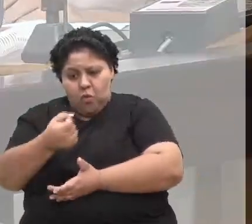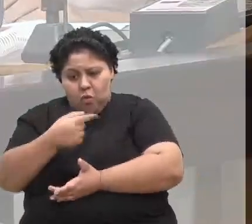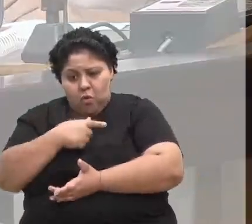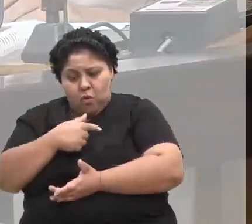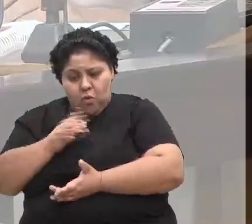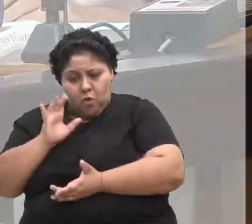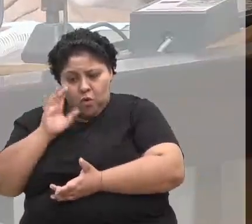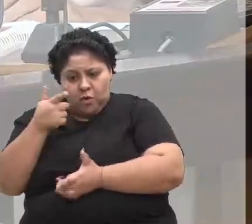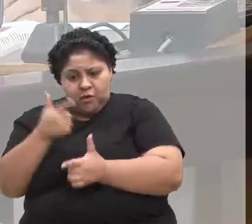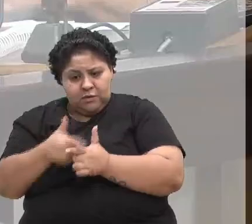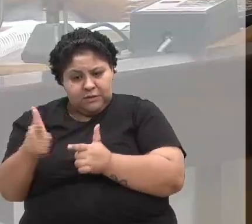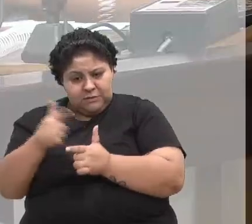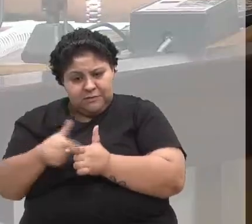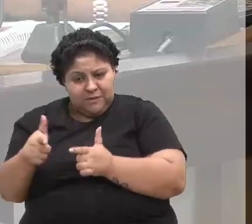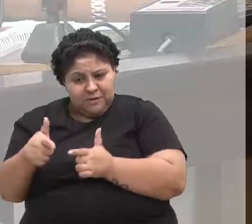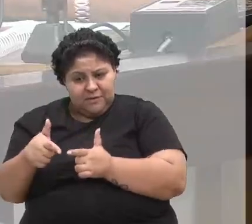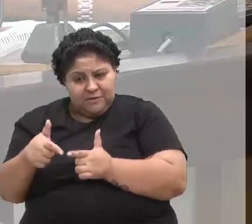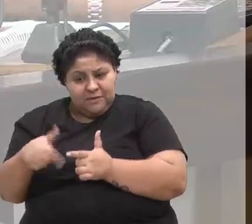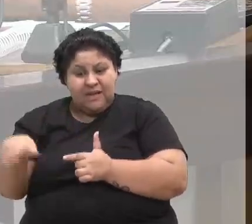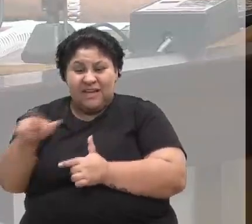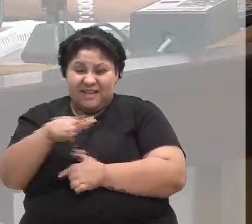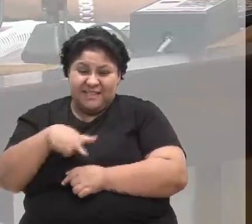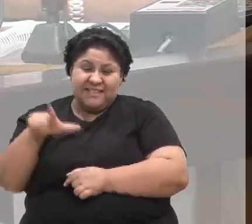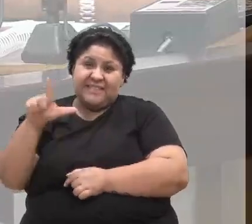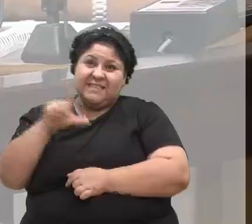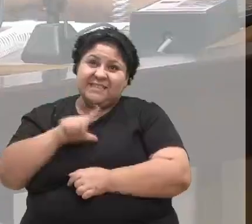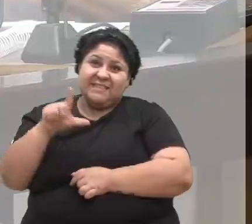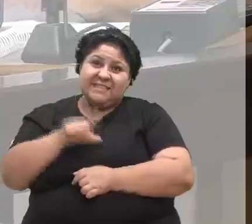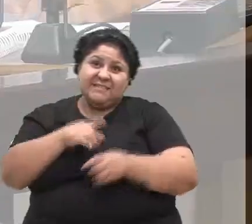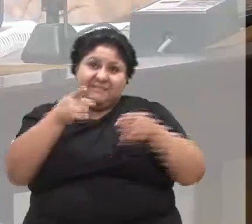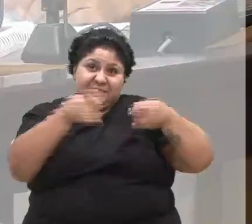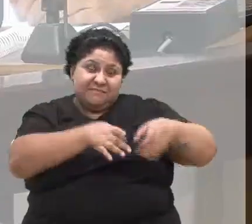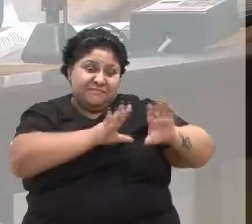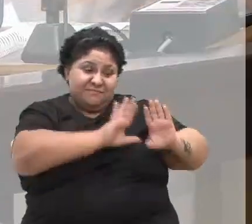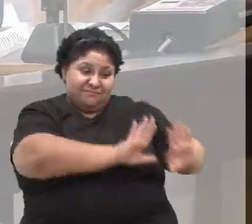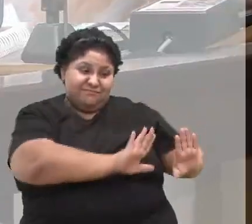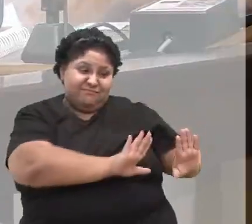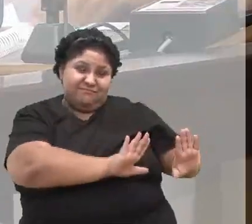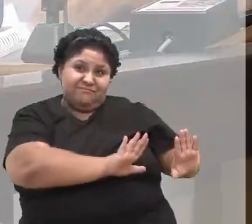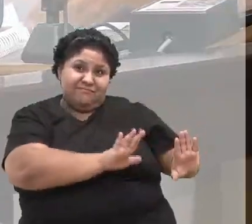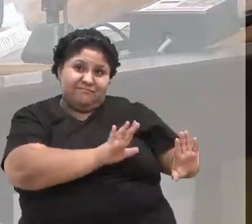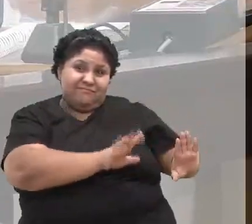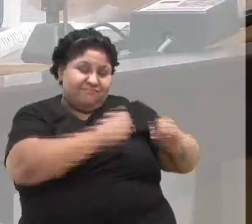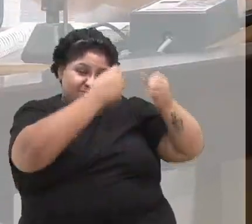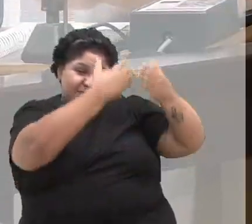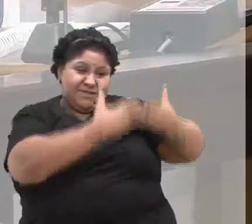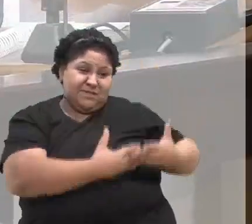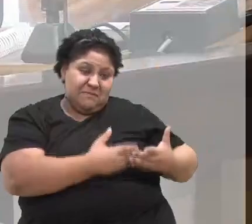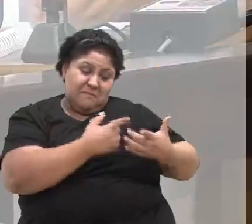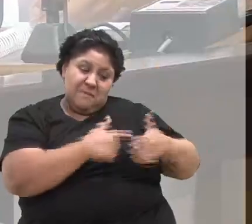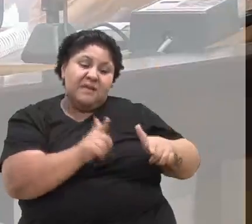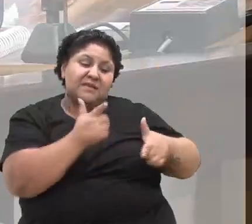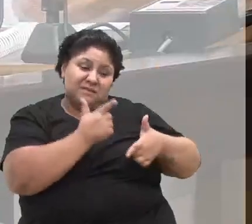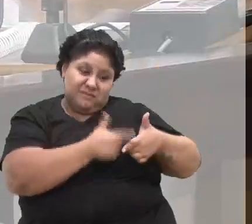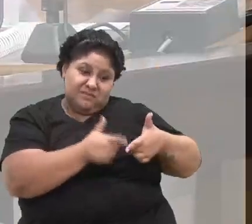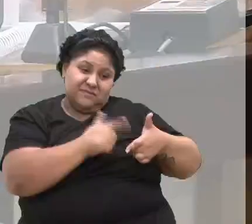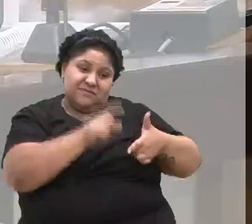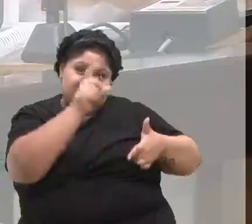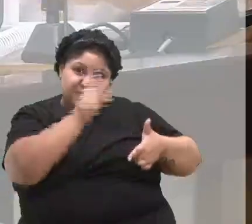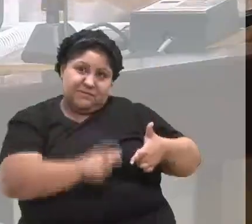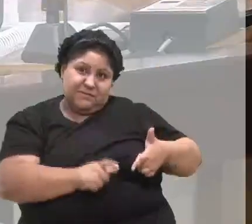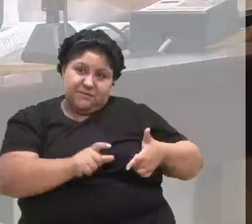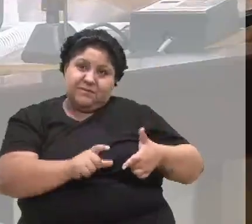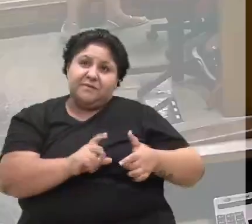ao nosso calcanhar, às vezes a gente tem que deixar alguma coisa de lado. Não justifica, mas são situações da pessoa.